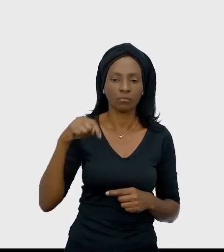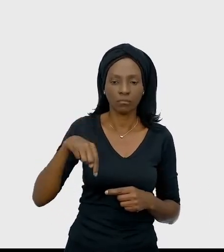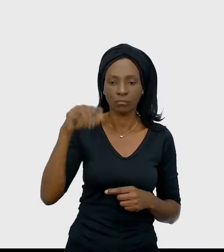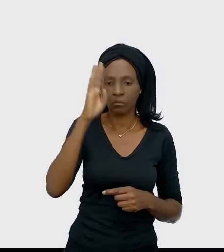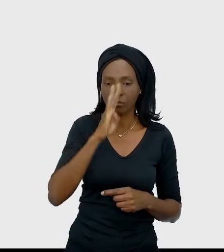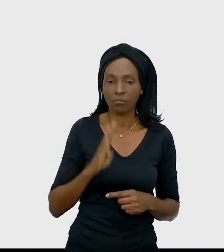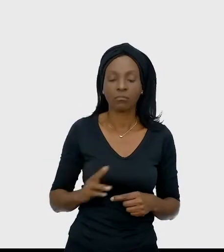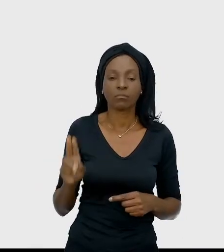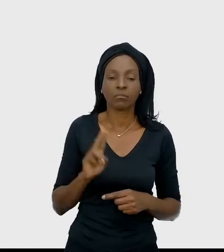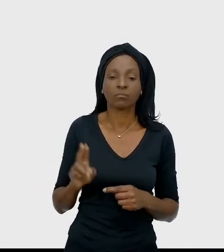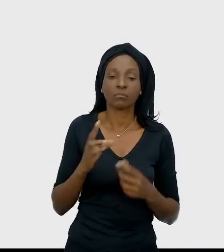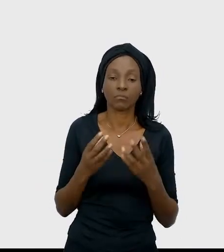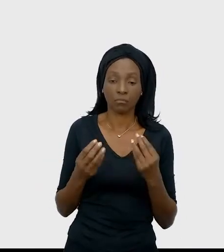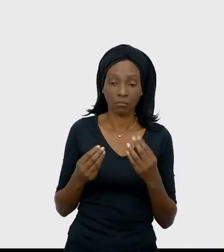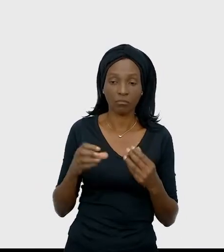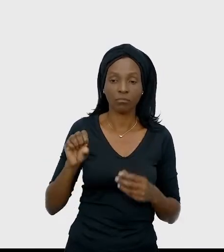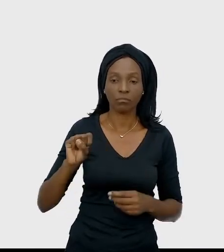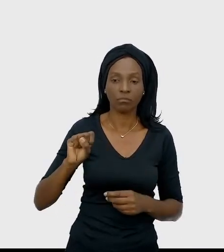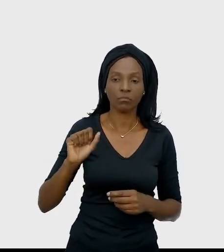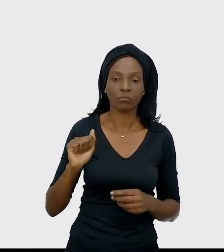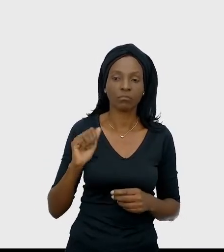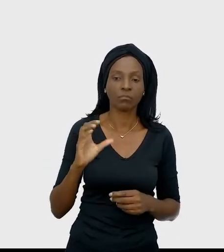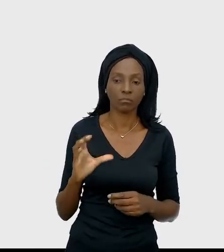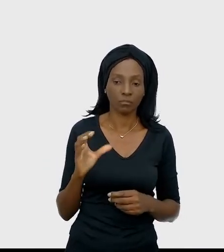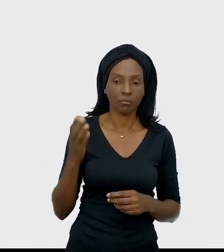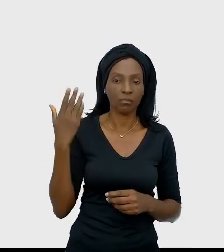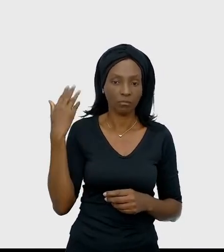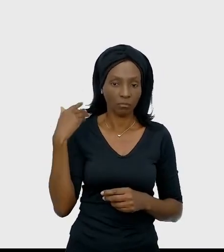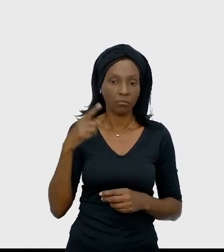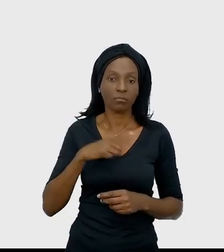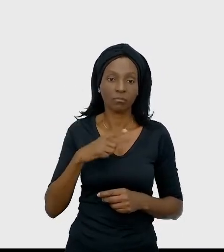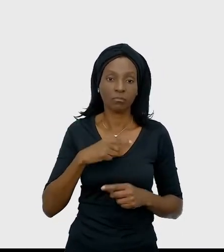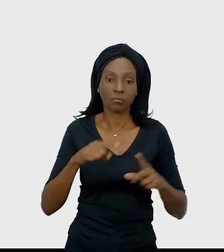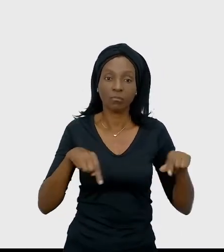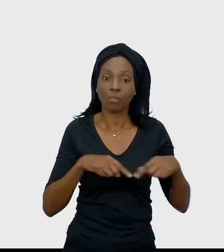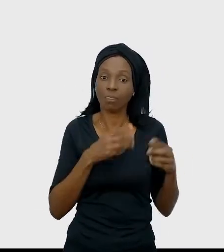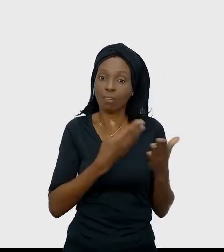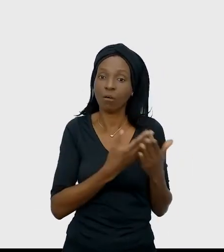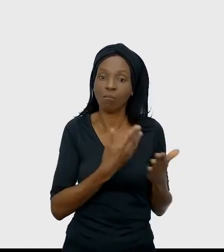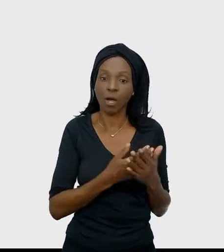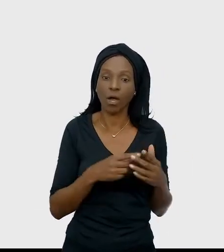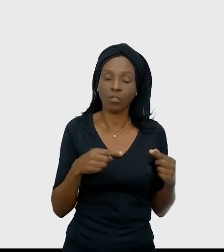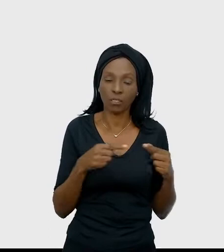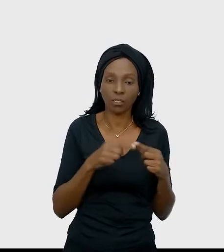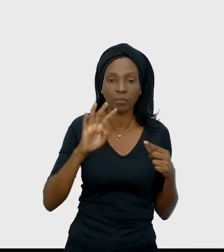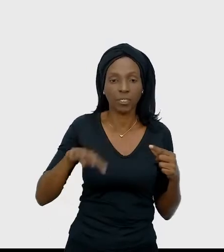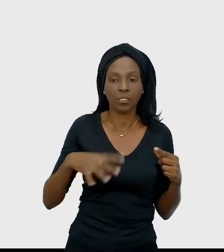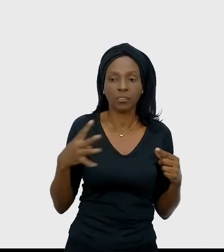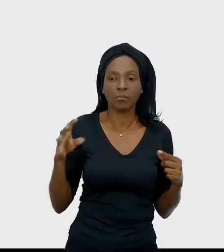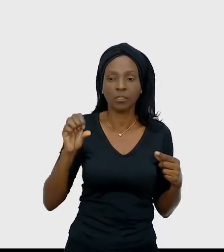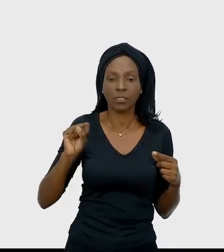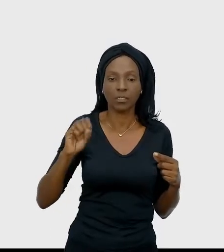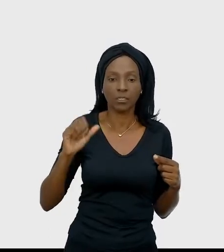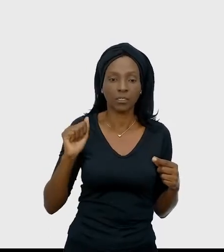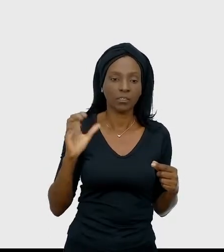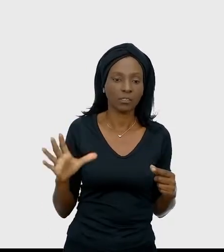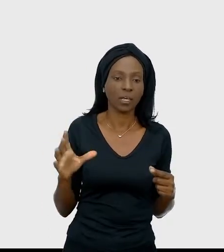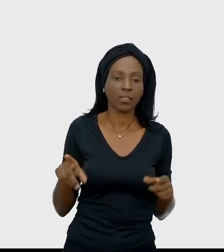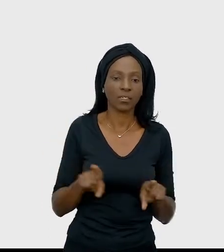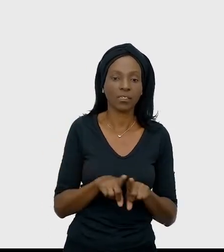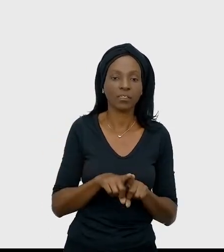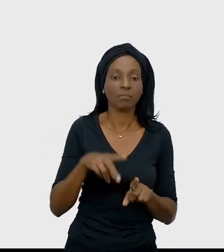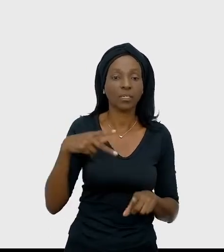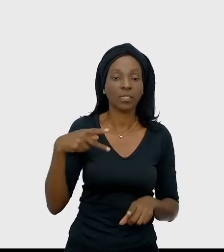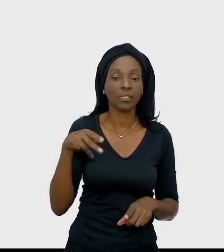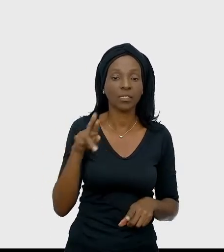gente usa bastante essa tabela SAC, nós vamos ter aula sobre essa tabela SAC. E o sistema Price, que é um sistema